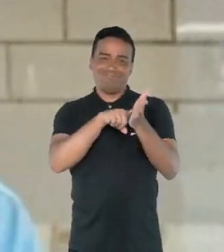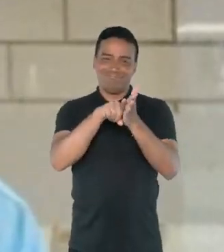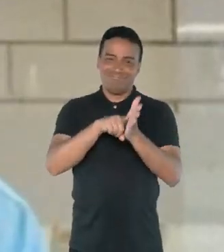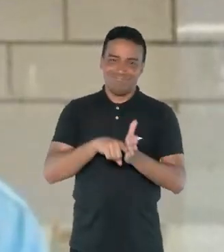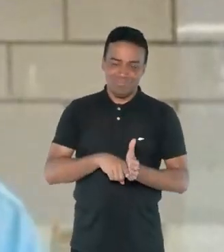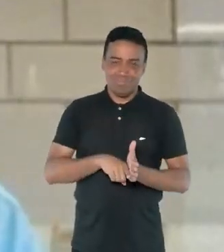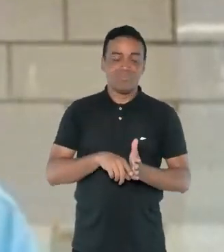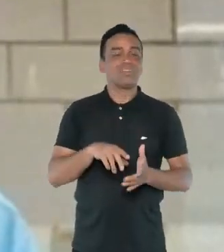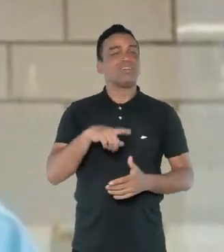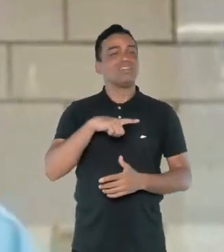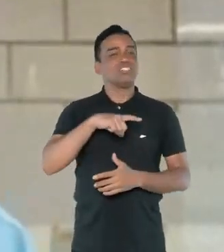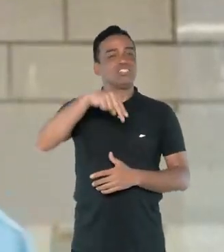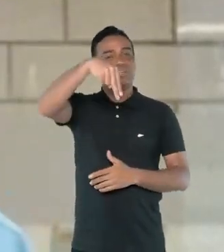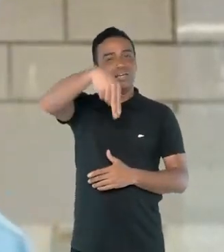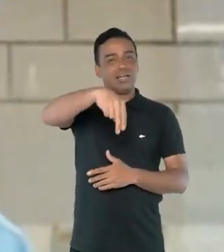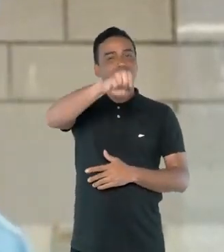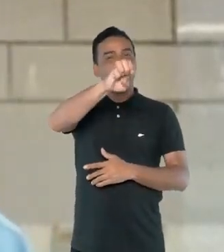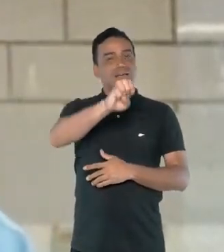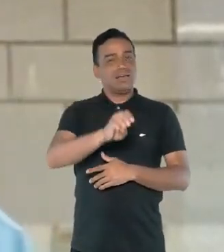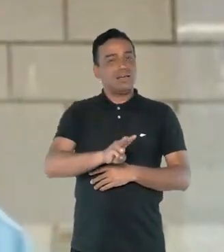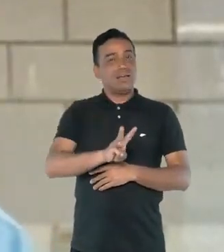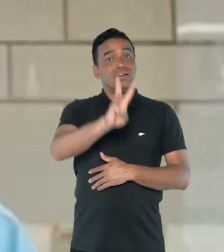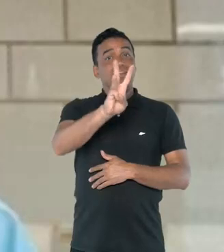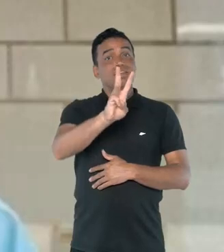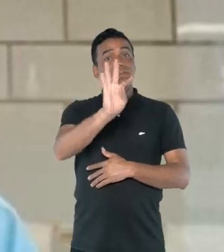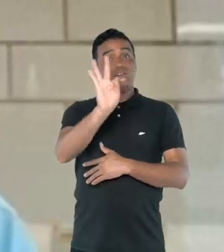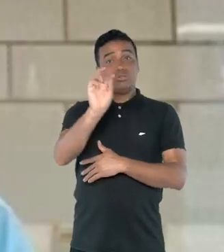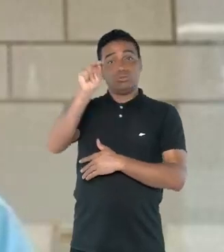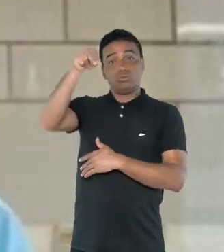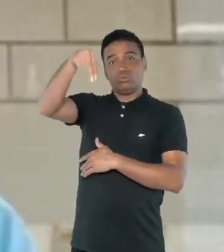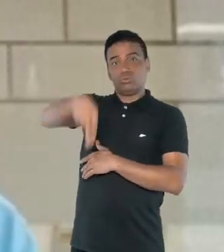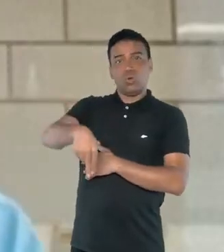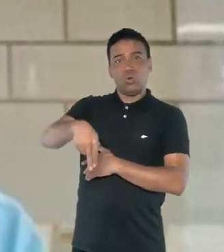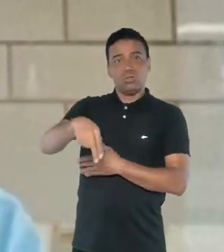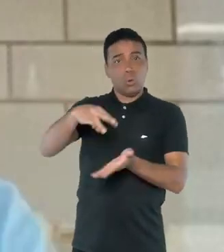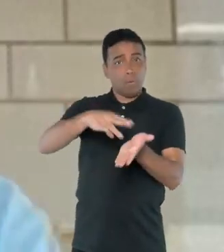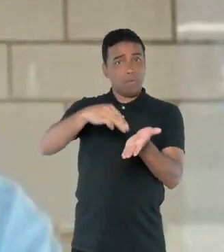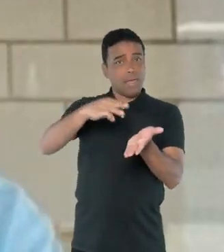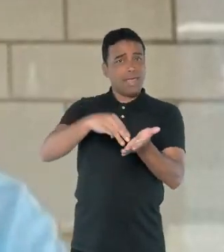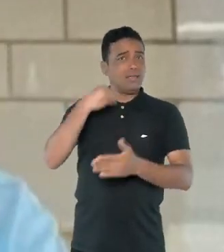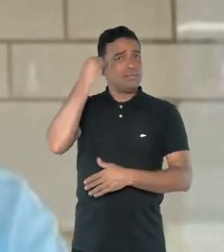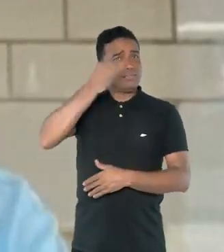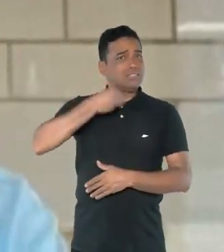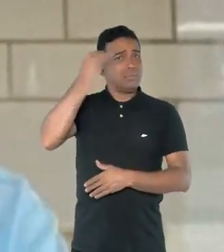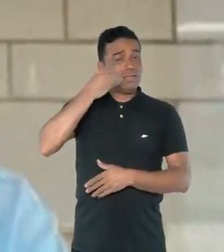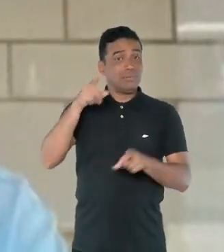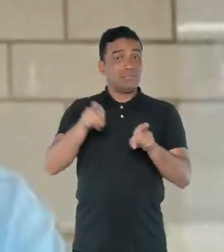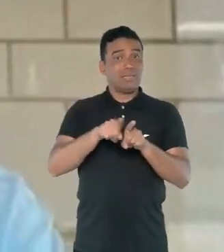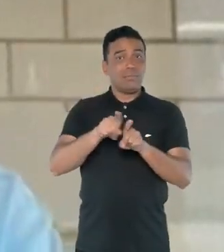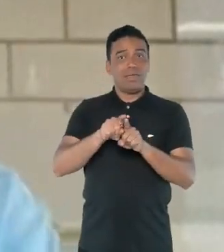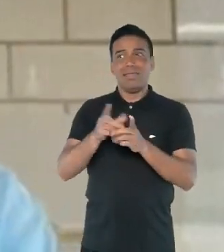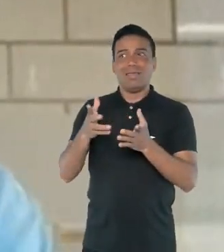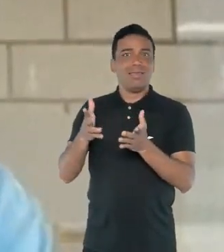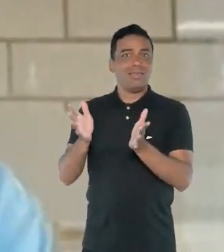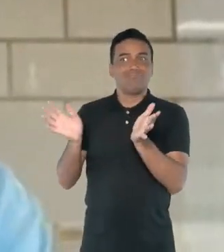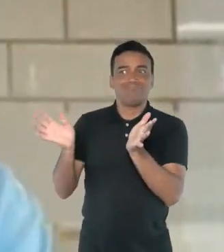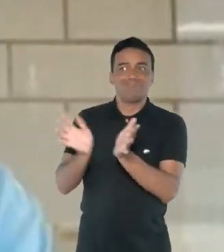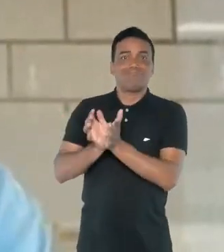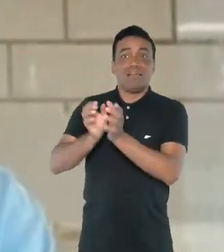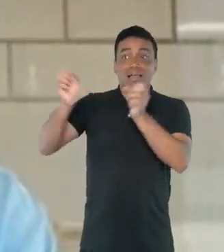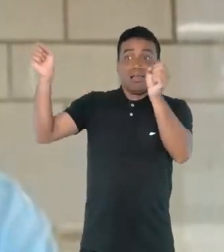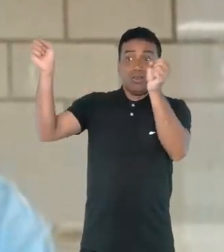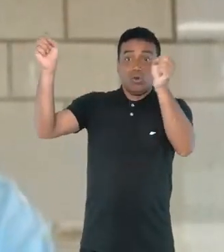o Newton, né, com o seu método experimental, e você tinha o iluminismo em